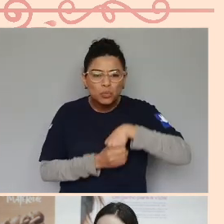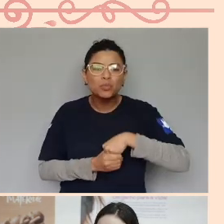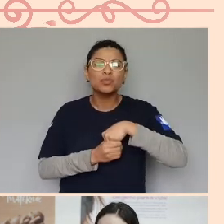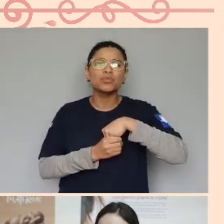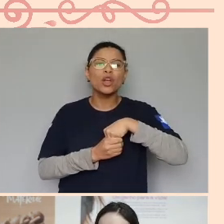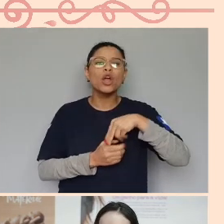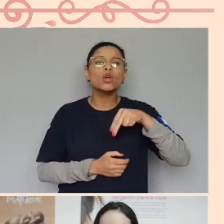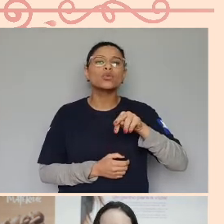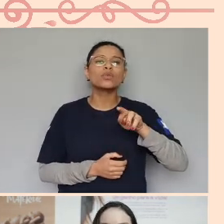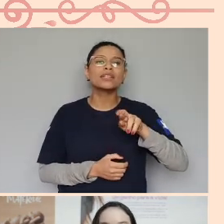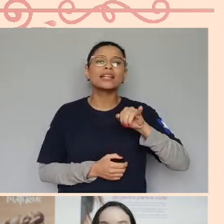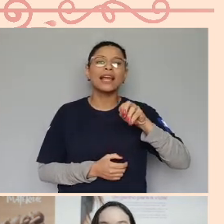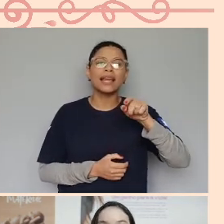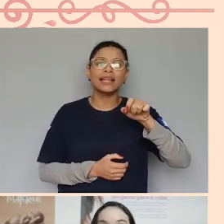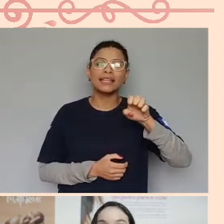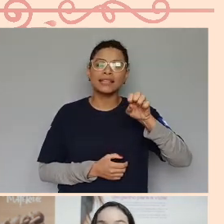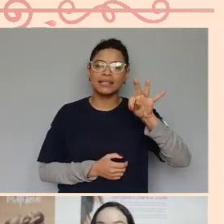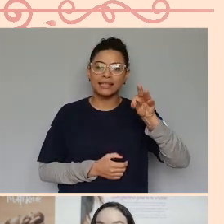desnutrida.